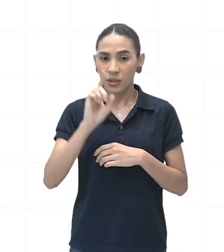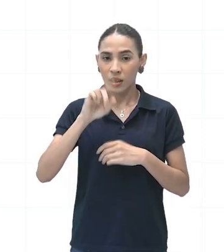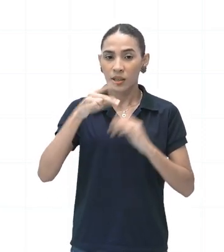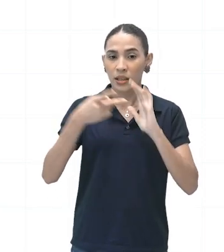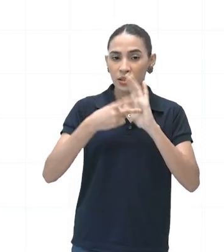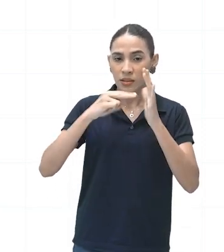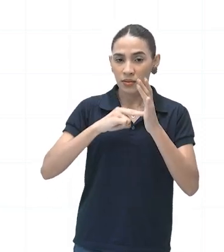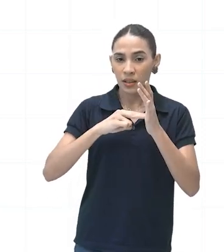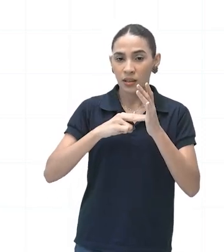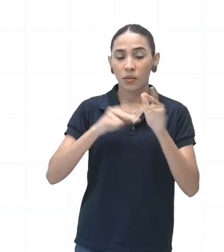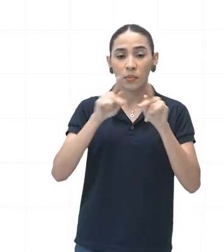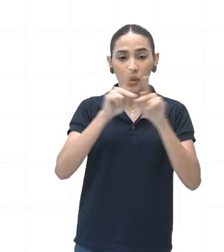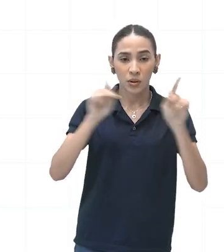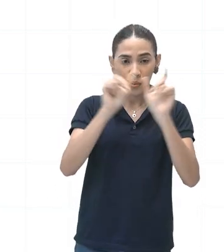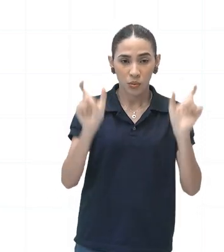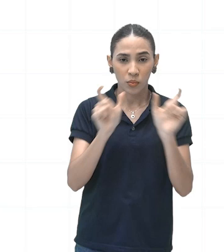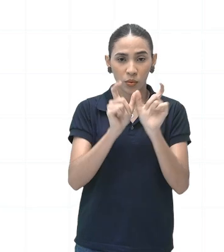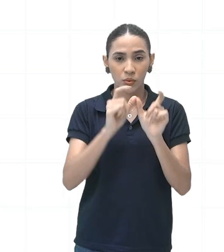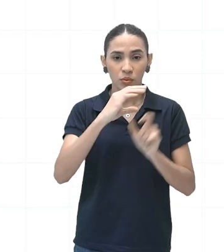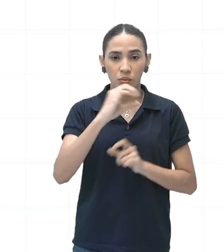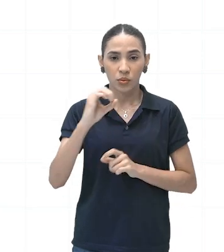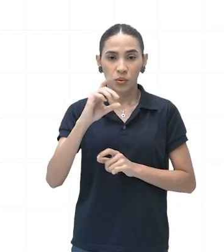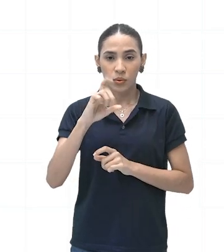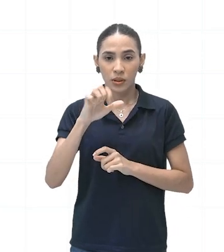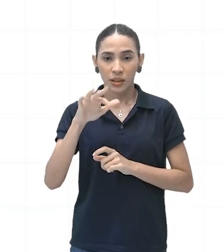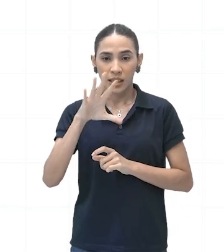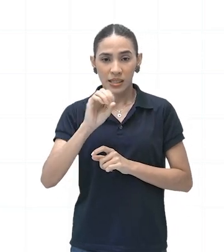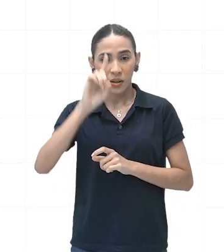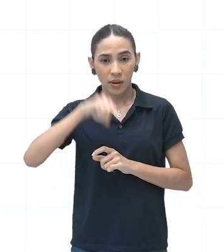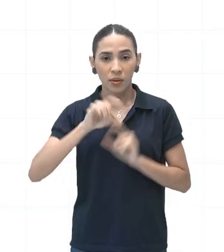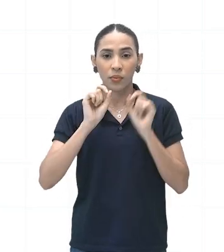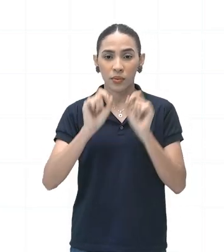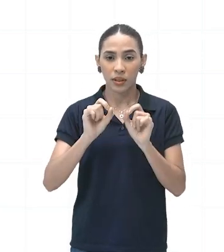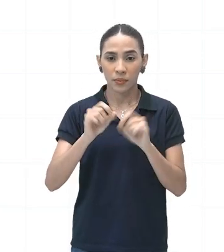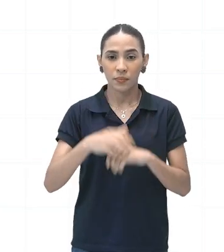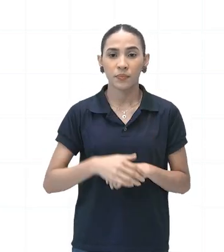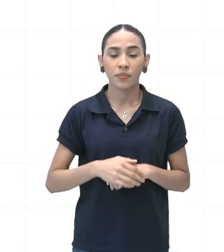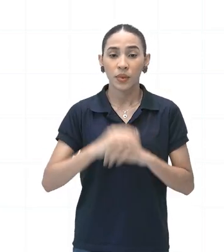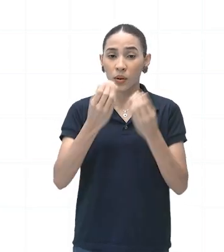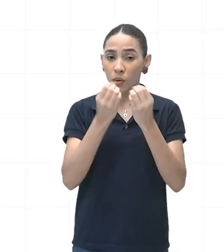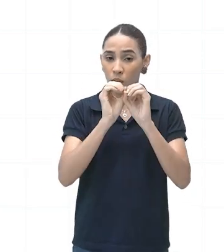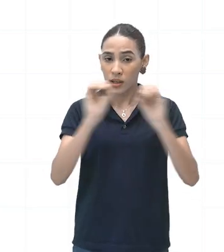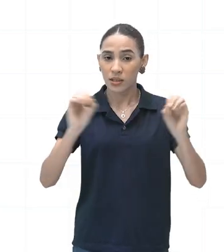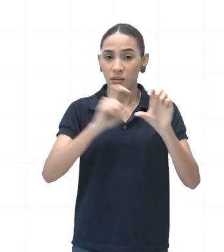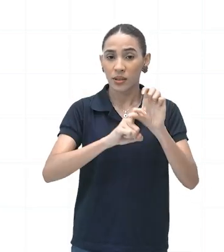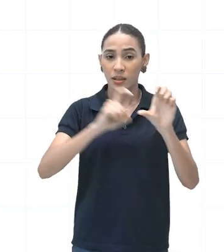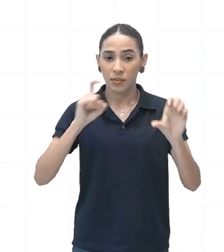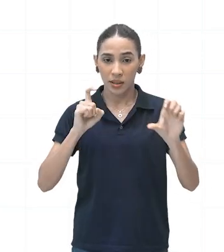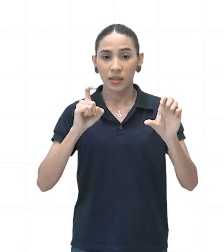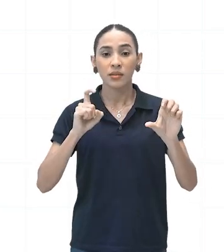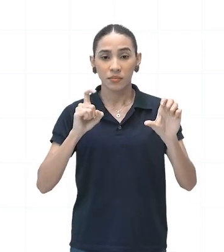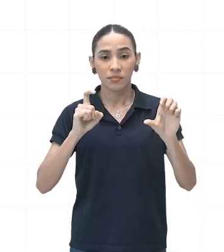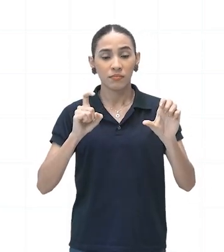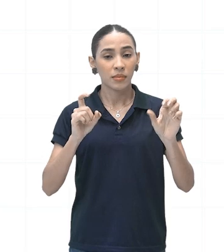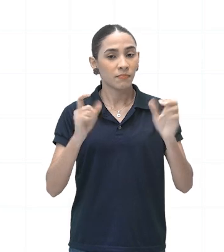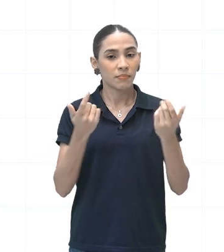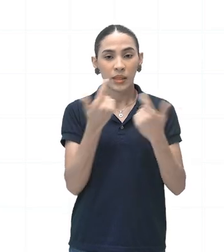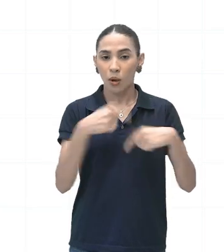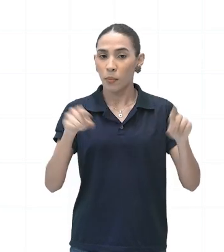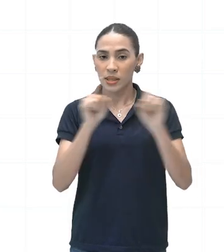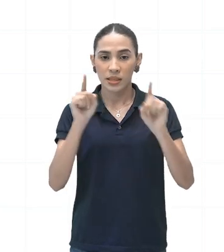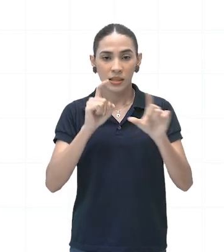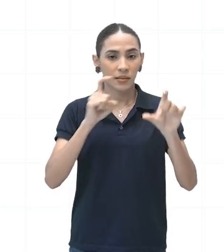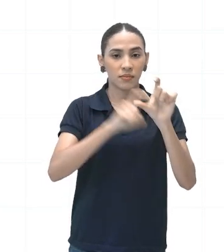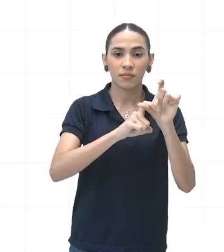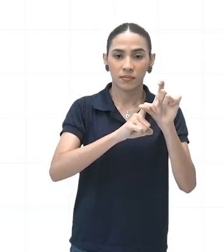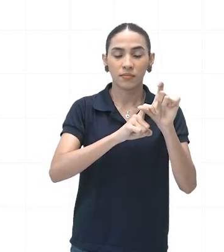definição, o período composto por coordenação é constituído de orações independentes, orações que não dependem umas das